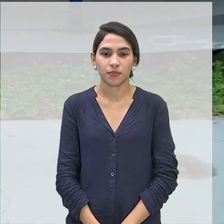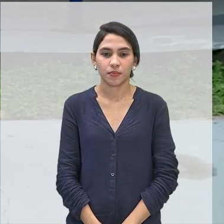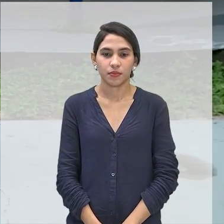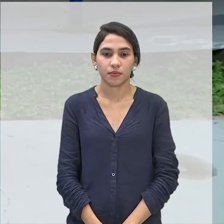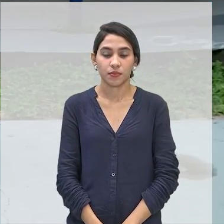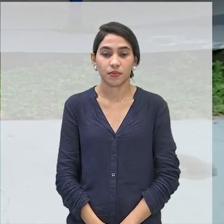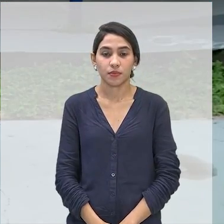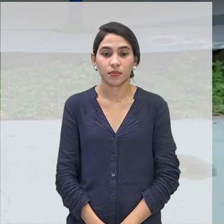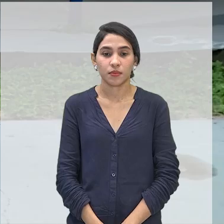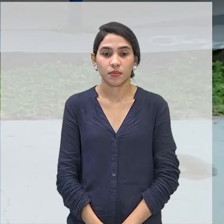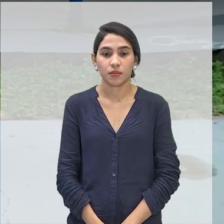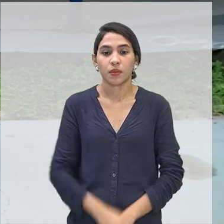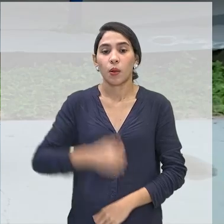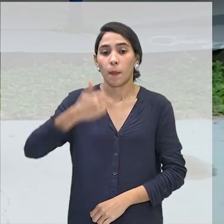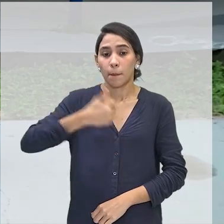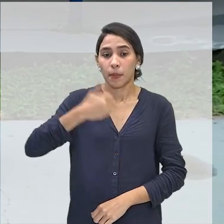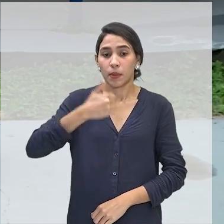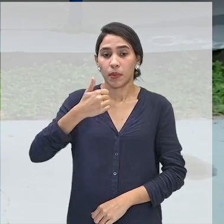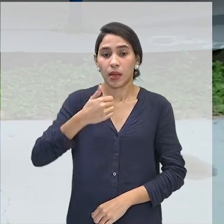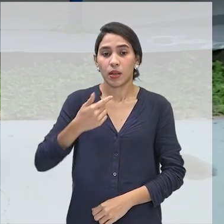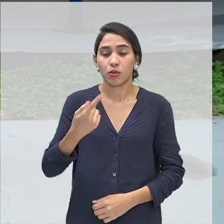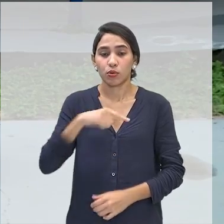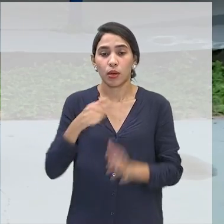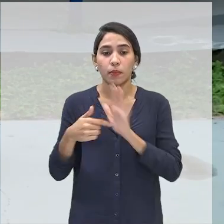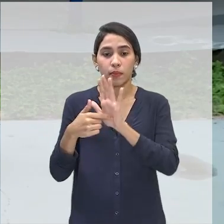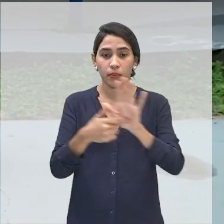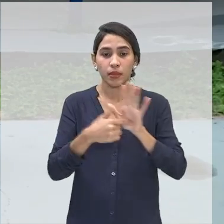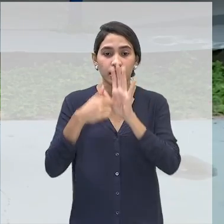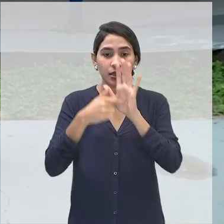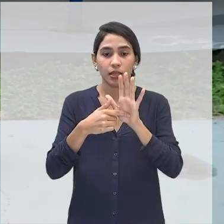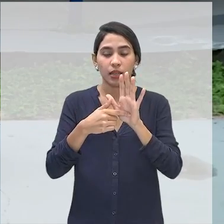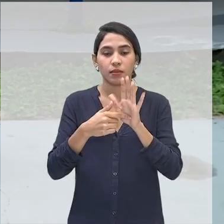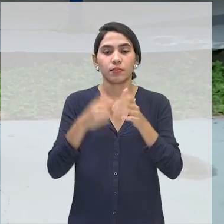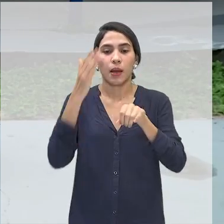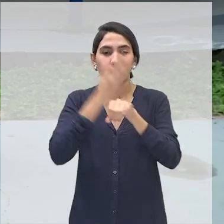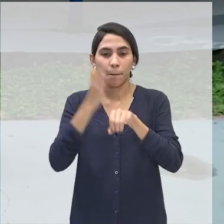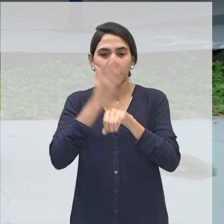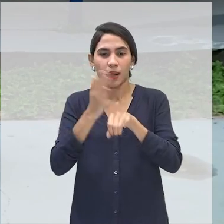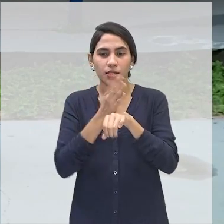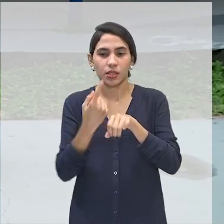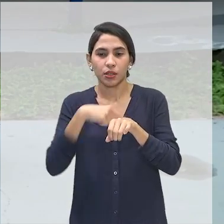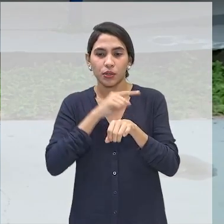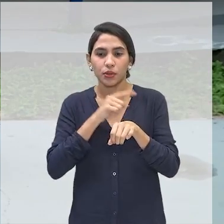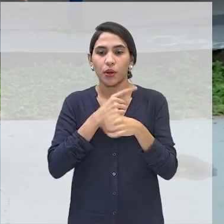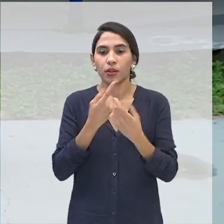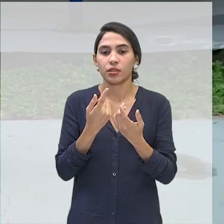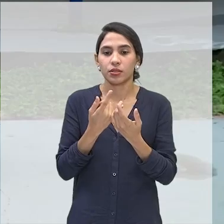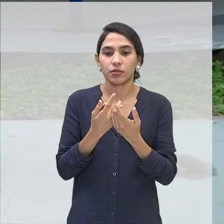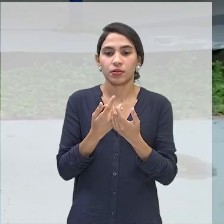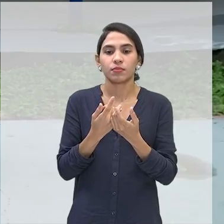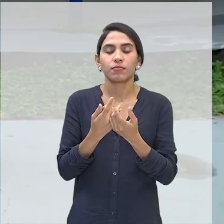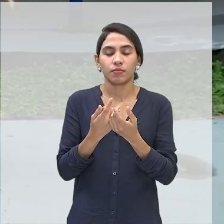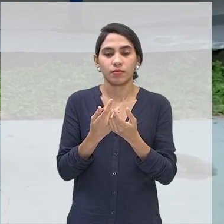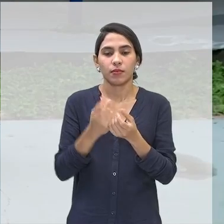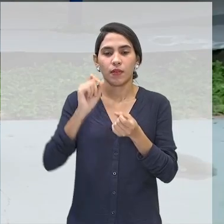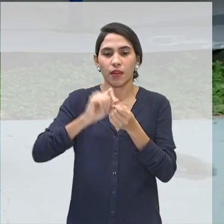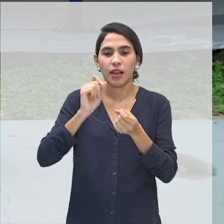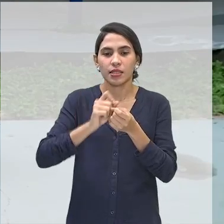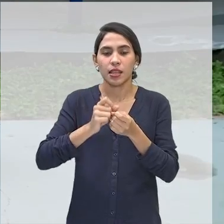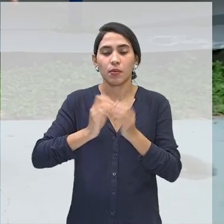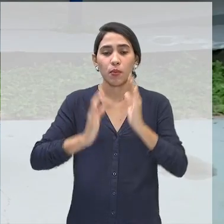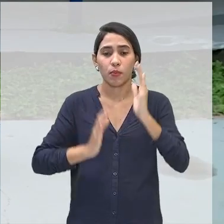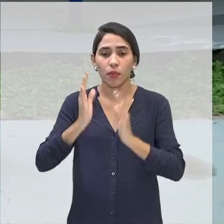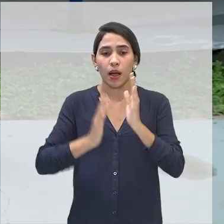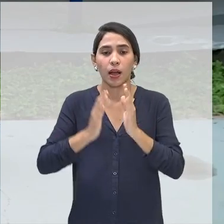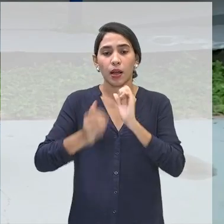nesse primeiro momento, nós vamos demonstrar para vocês alguns dos exercícios que nós fazemos aí durante a prática